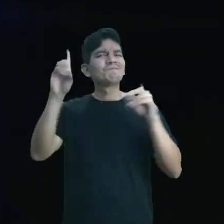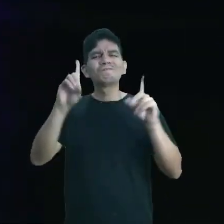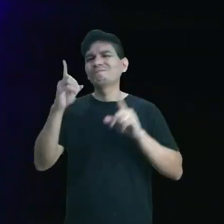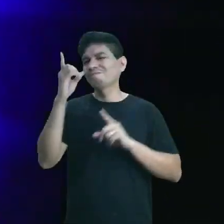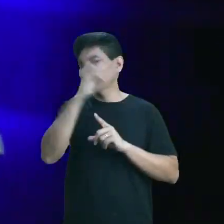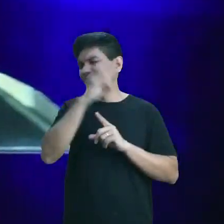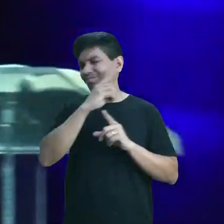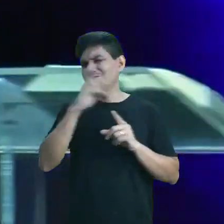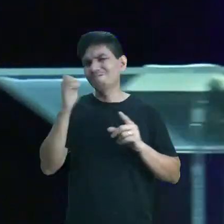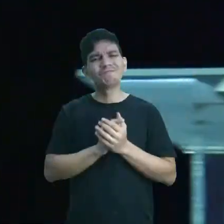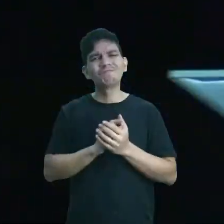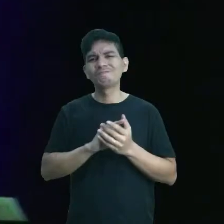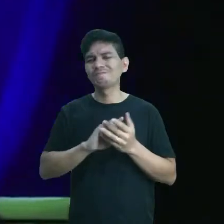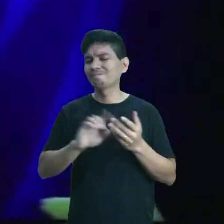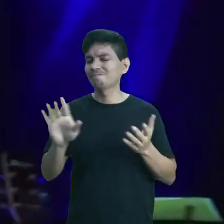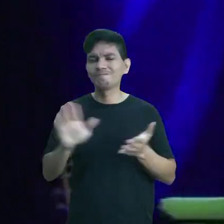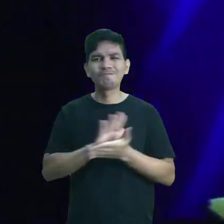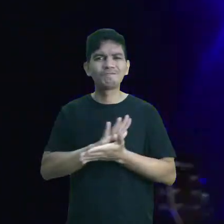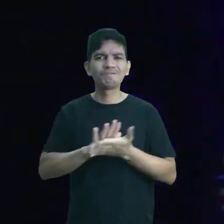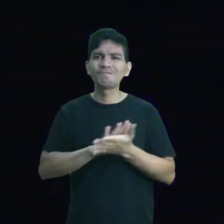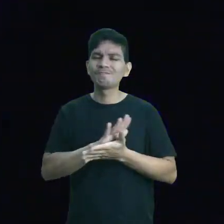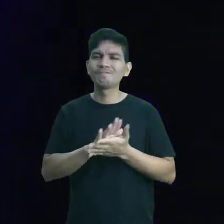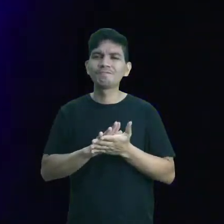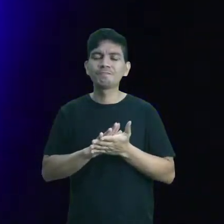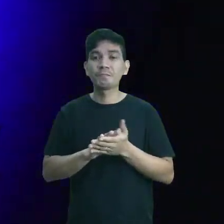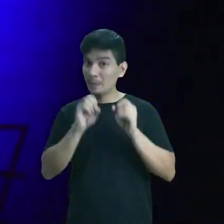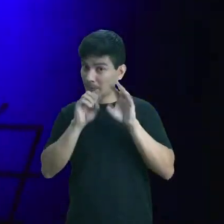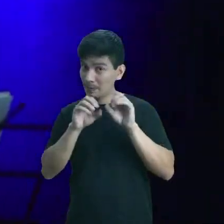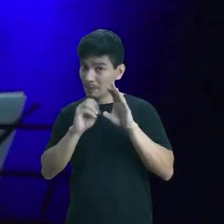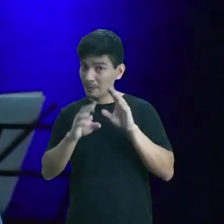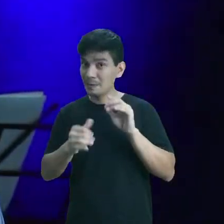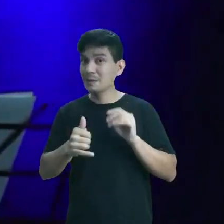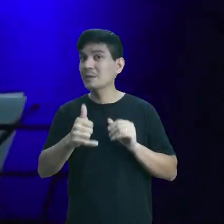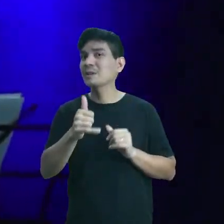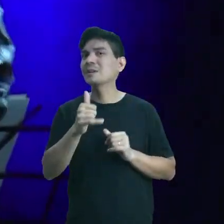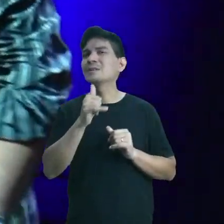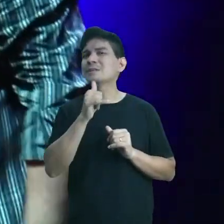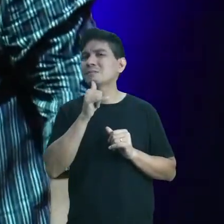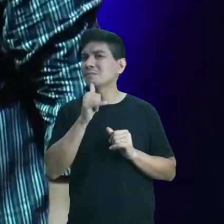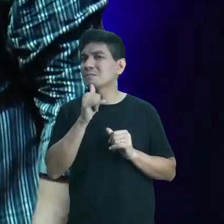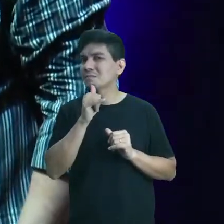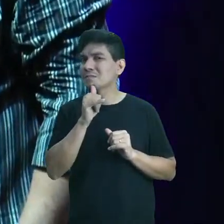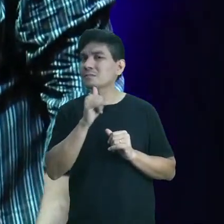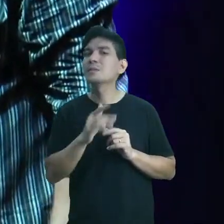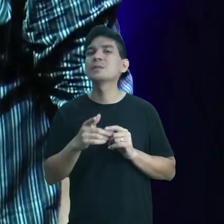se ensina pelo exemplo. É dizer: vamos